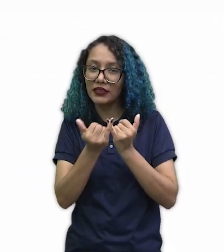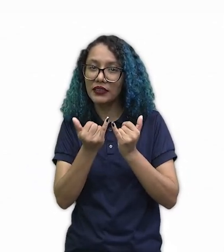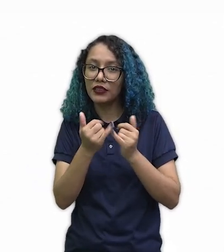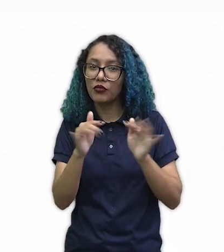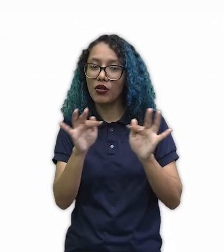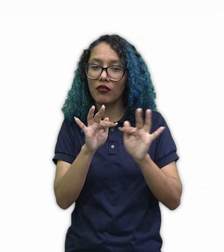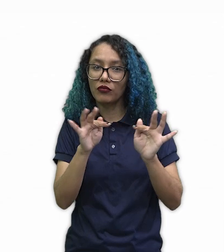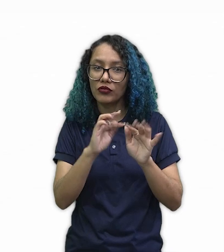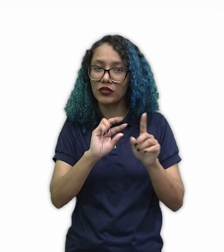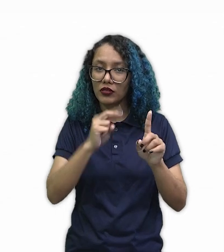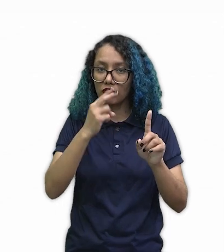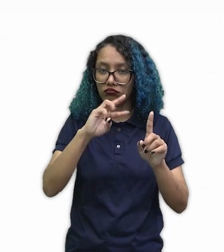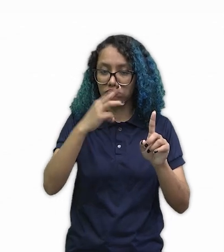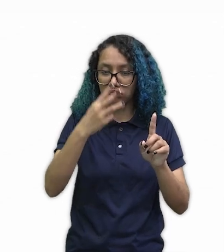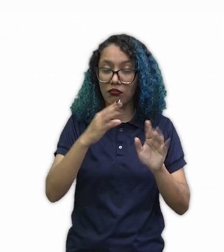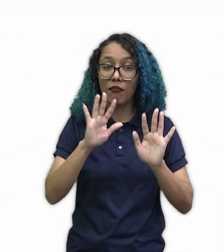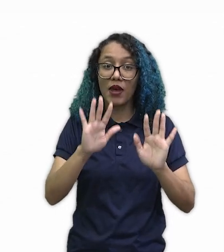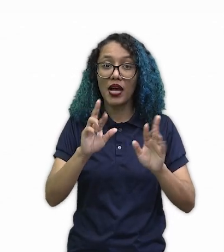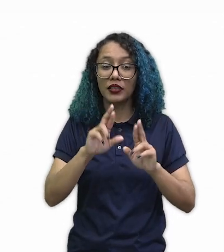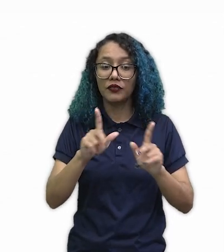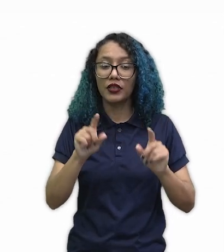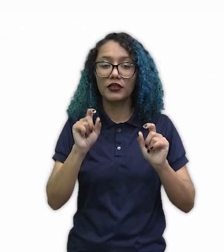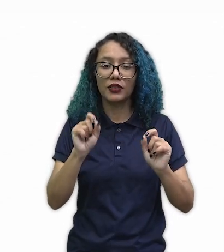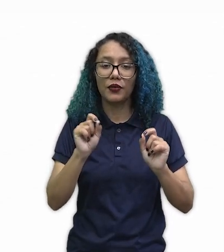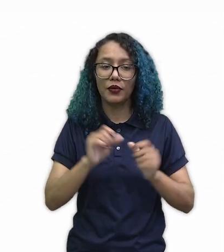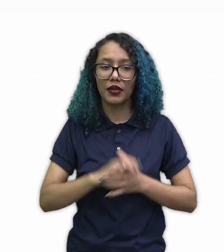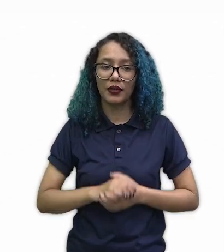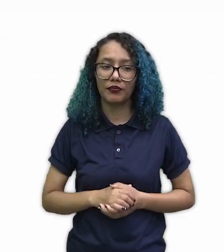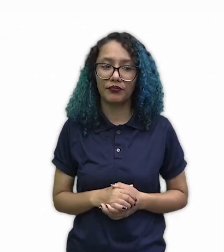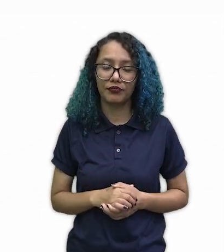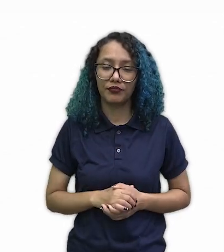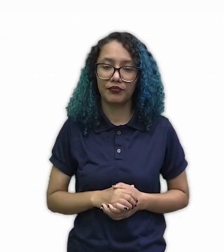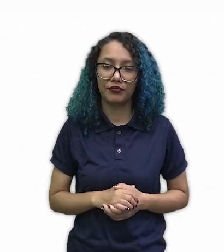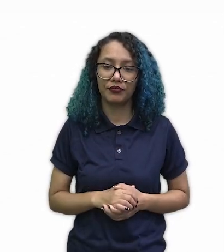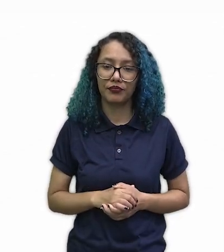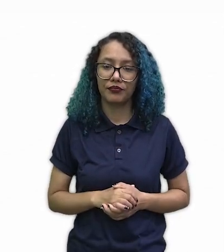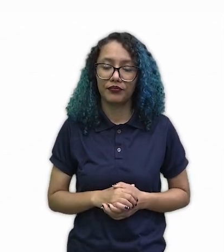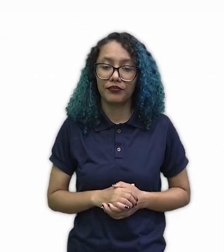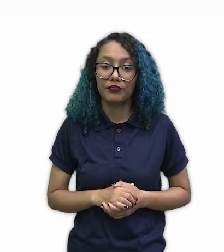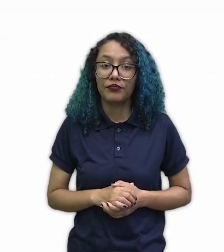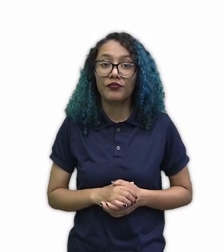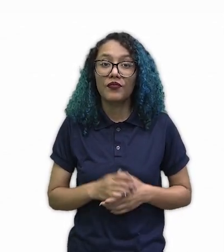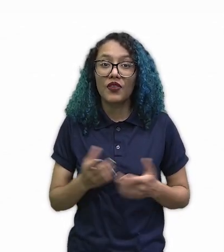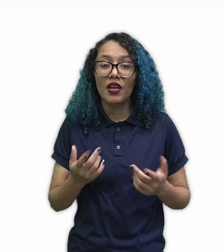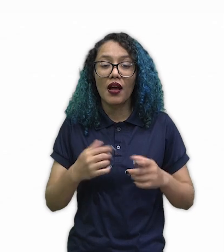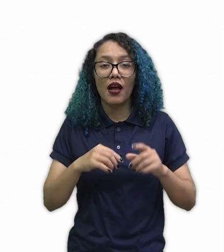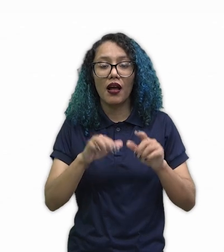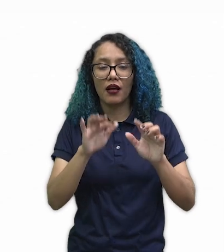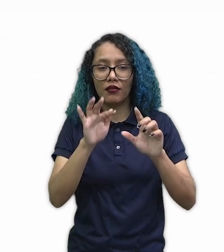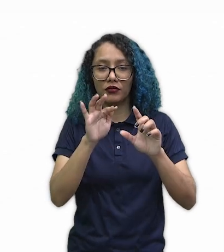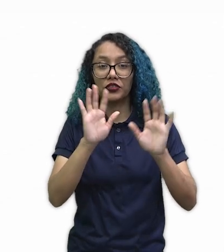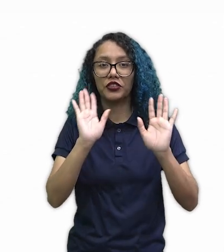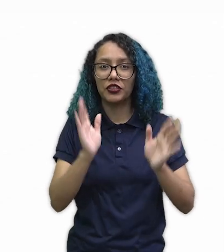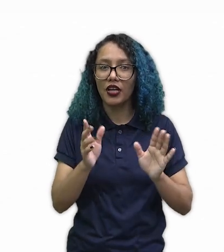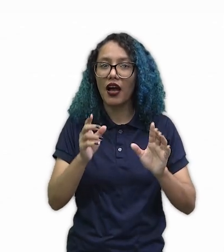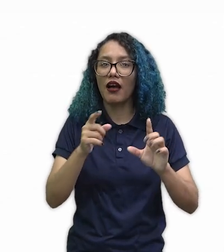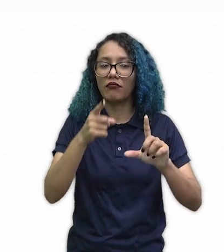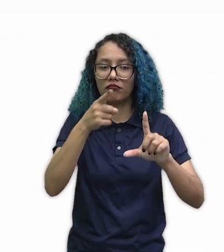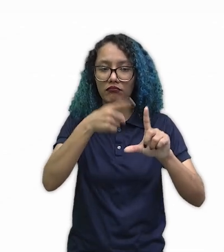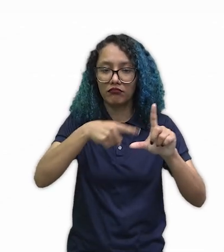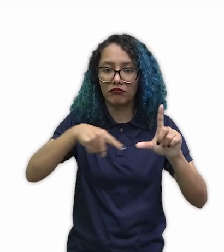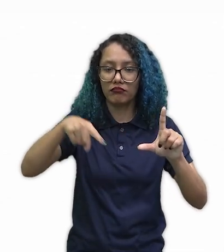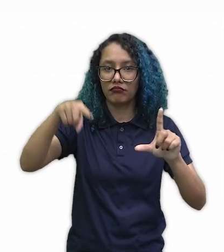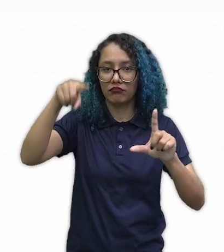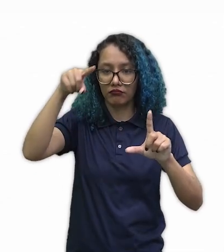função exponencial. A diferença é que, na função exponencial, você já começa o gráfico com a curva, né?